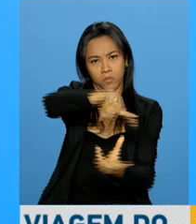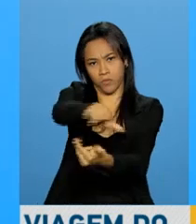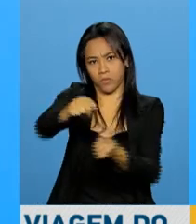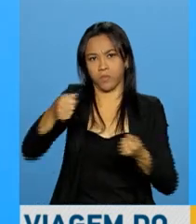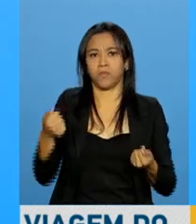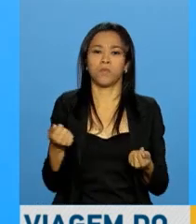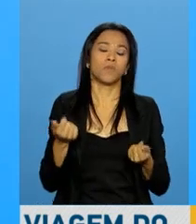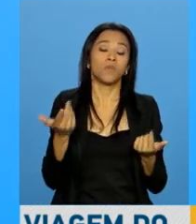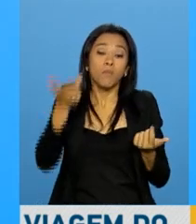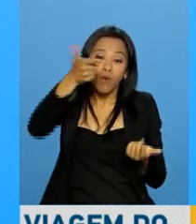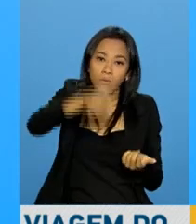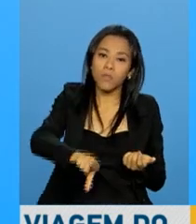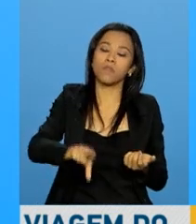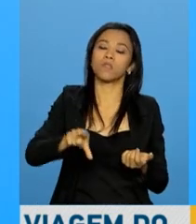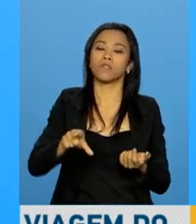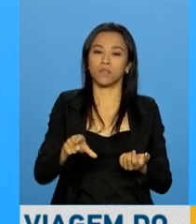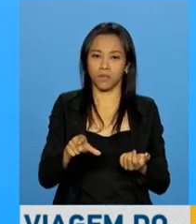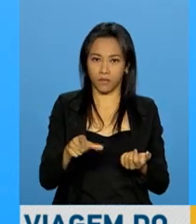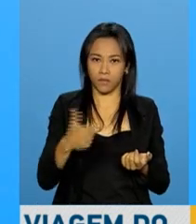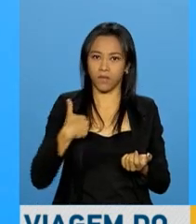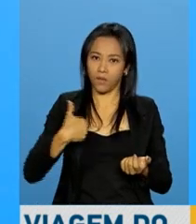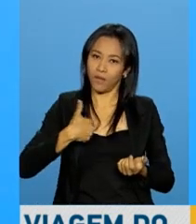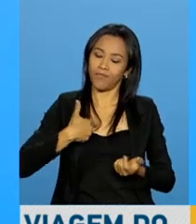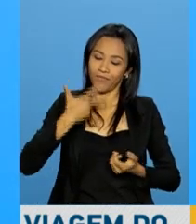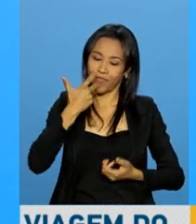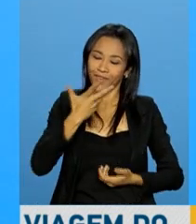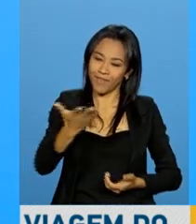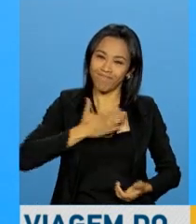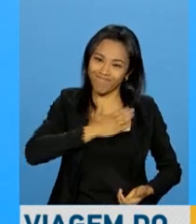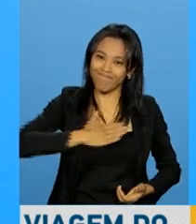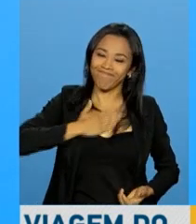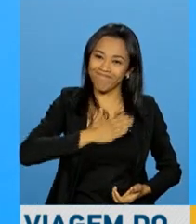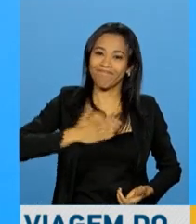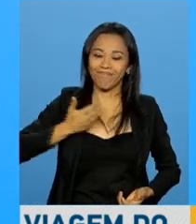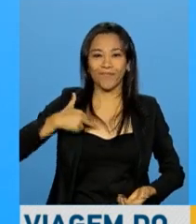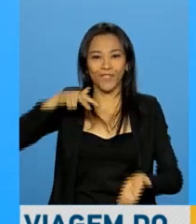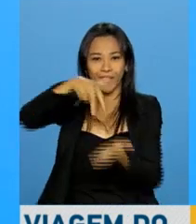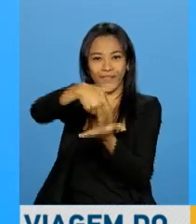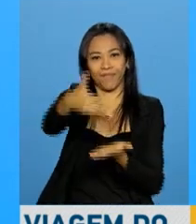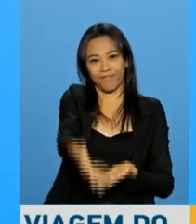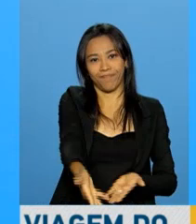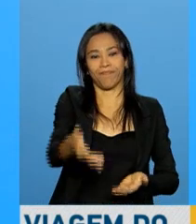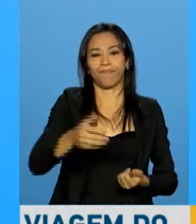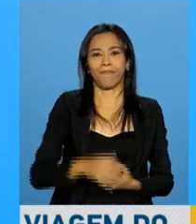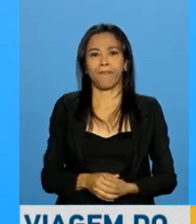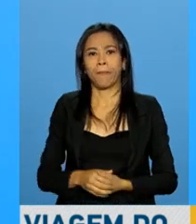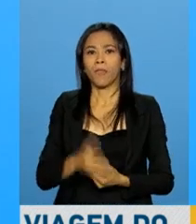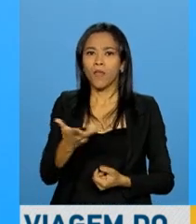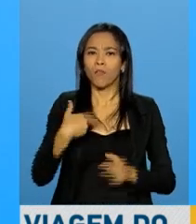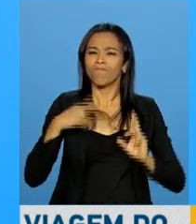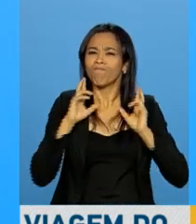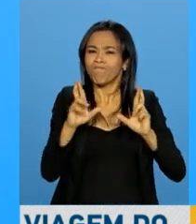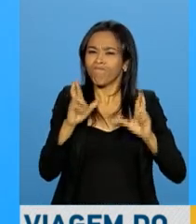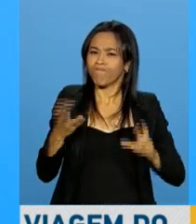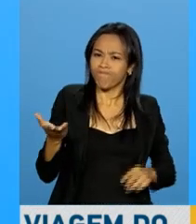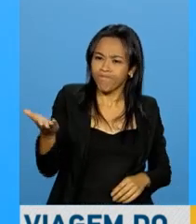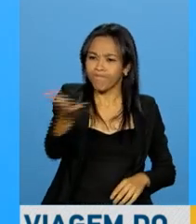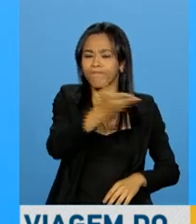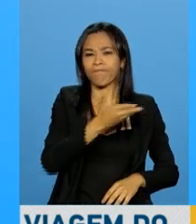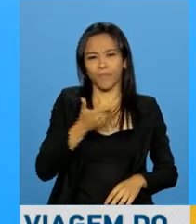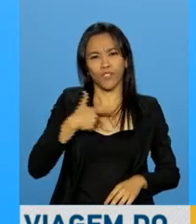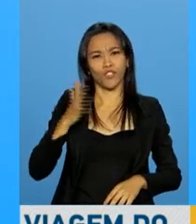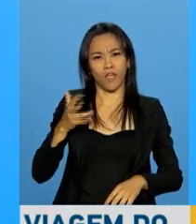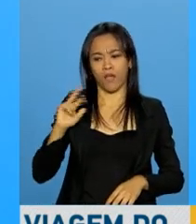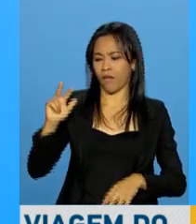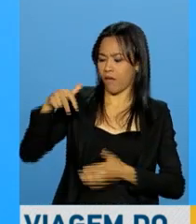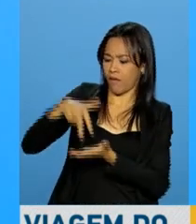uma vez, eu expresso minha satisfação por estar aqui. Eu formulo votos, tal como fez o